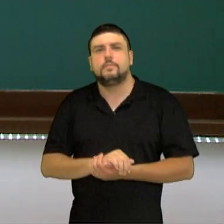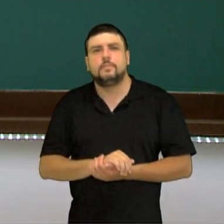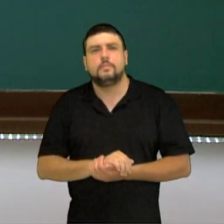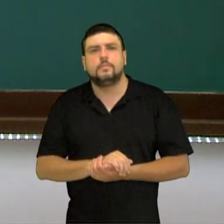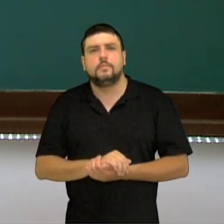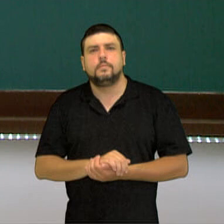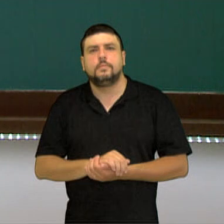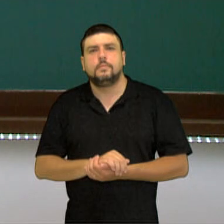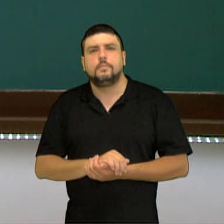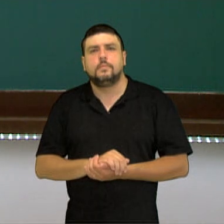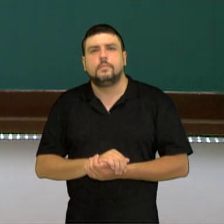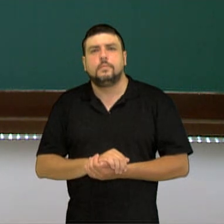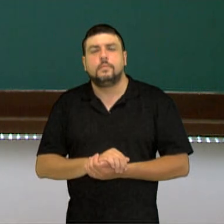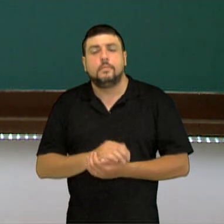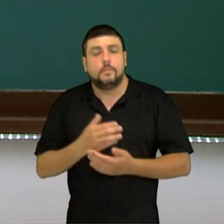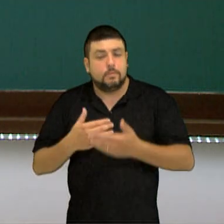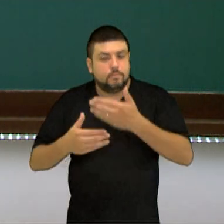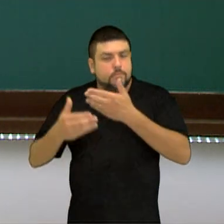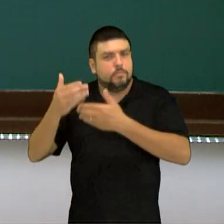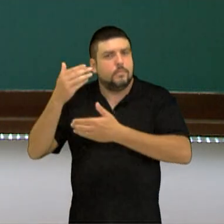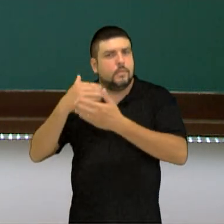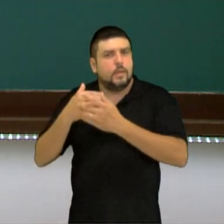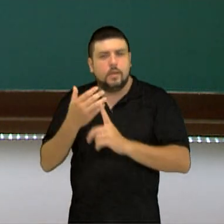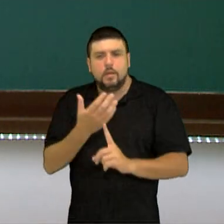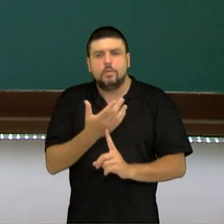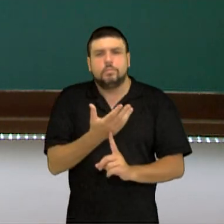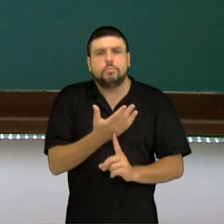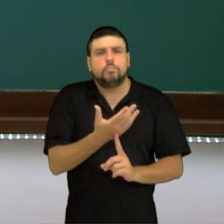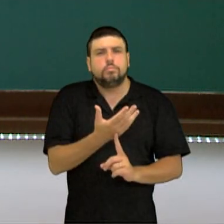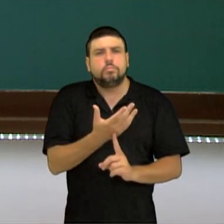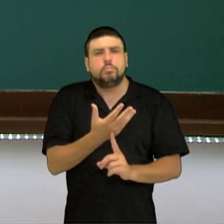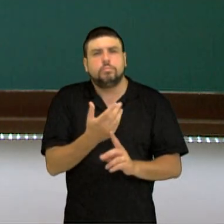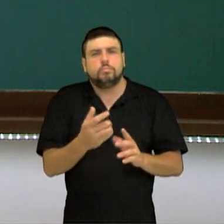se conseguia na época à luz de vela.